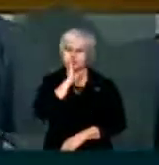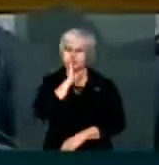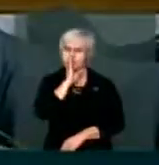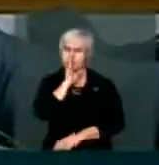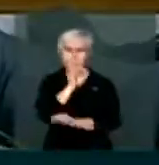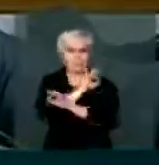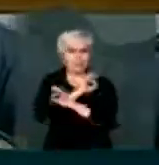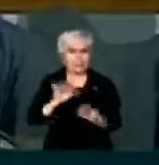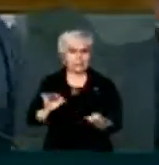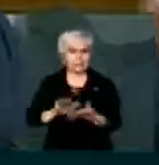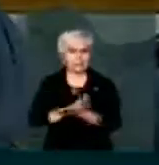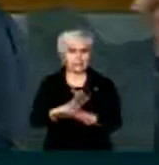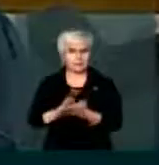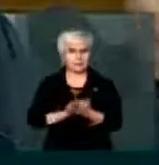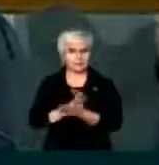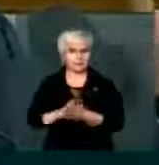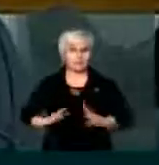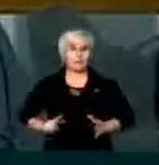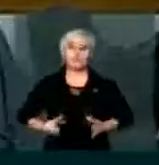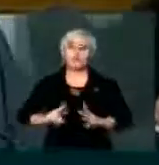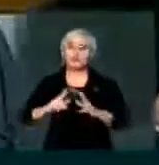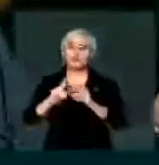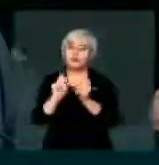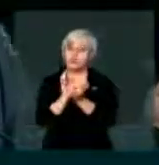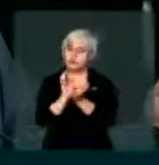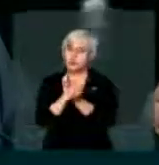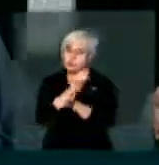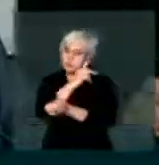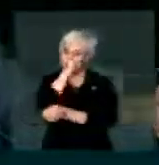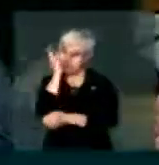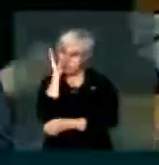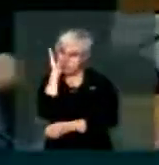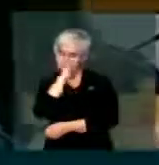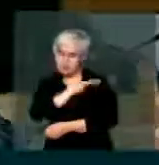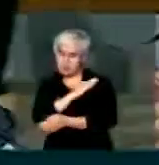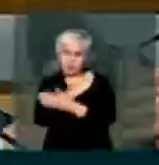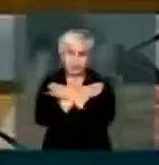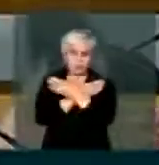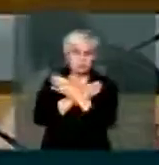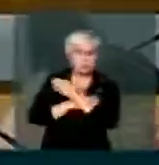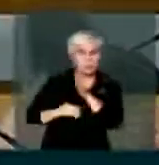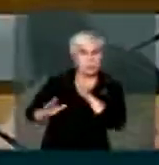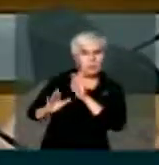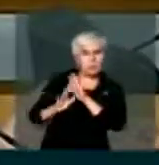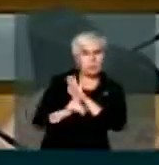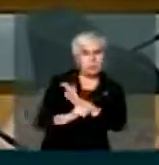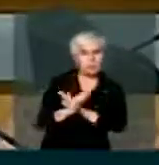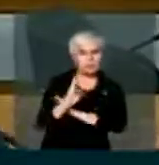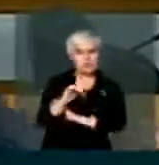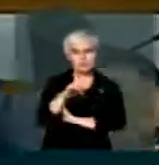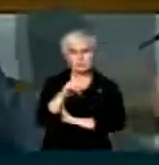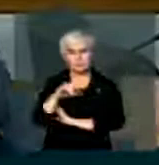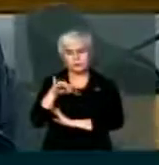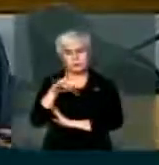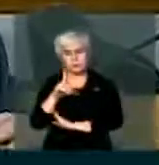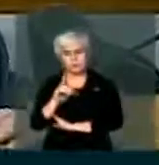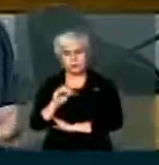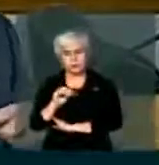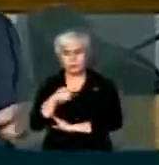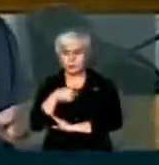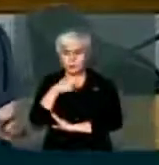falar. Todos os bandidos que eu tive a possibilidade de